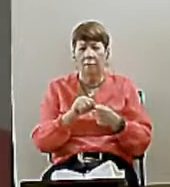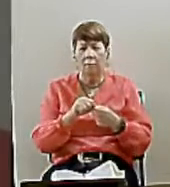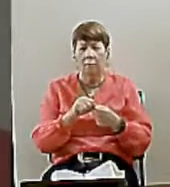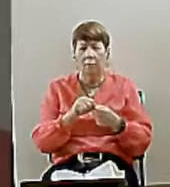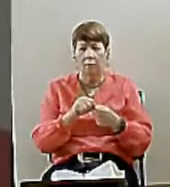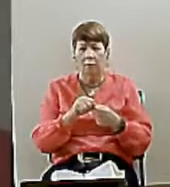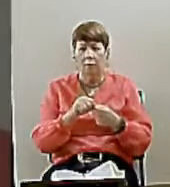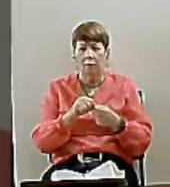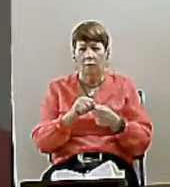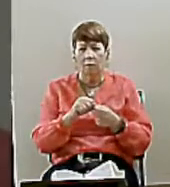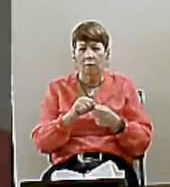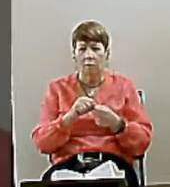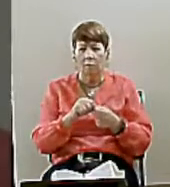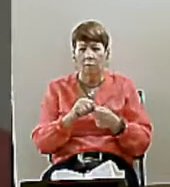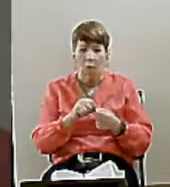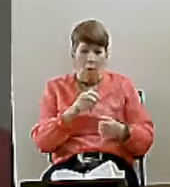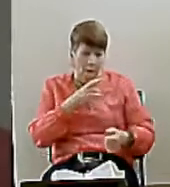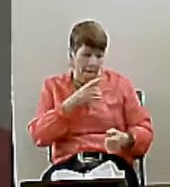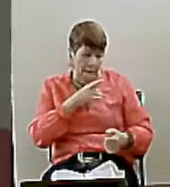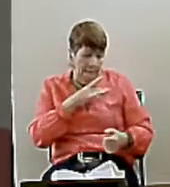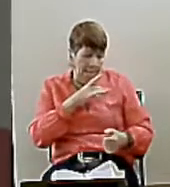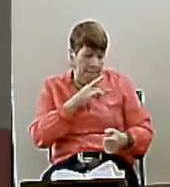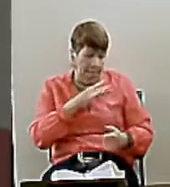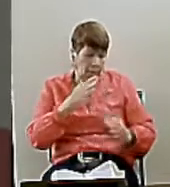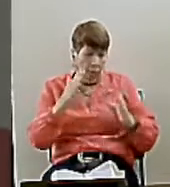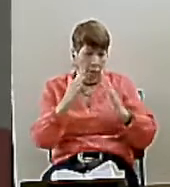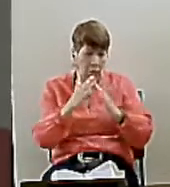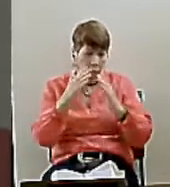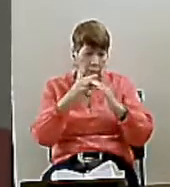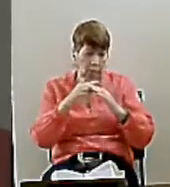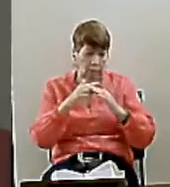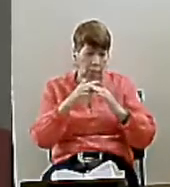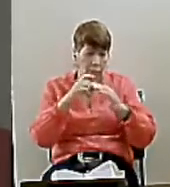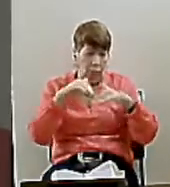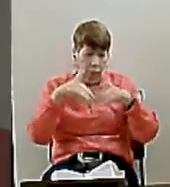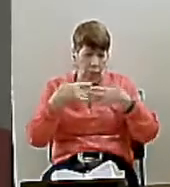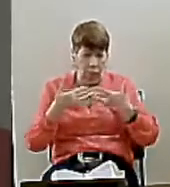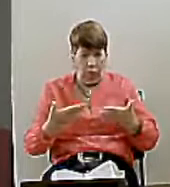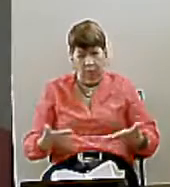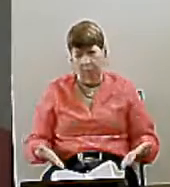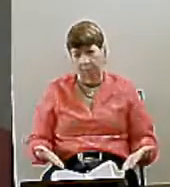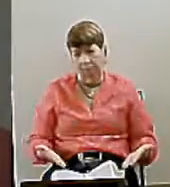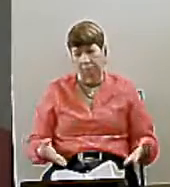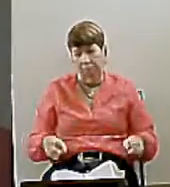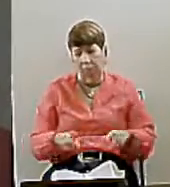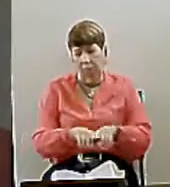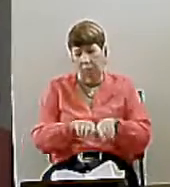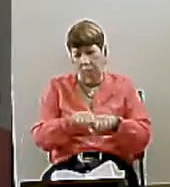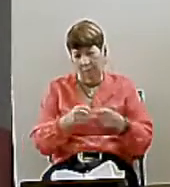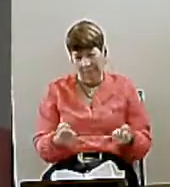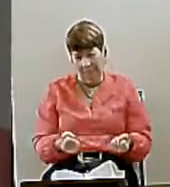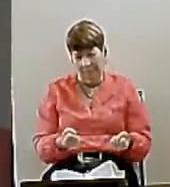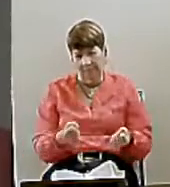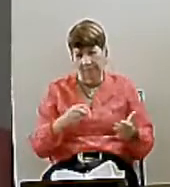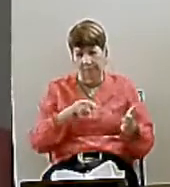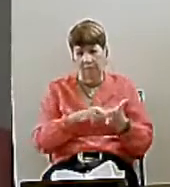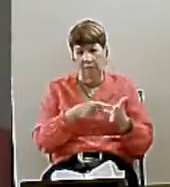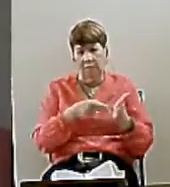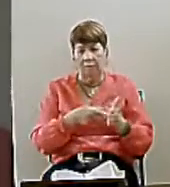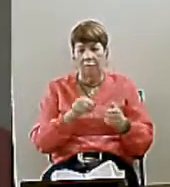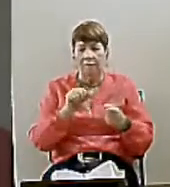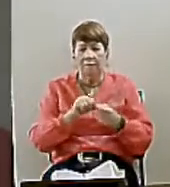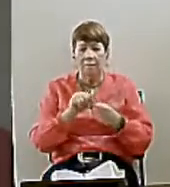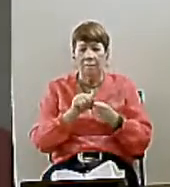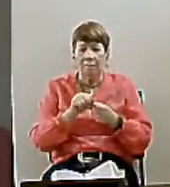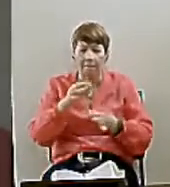prudência não é simplesmente fazer com medo de que vai cair de que vai quebrar de que não vai dar certo fazer algo com prudência significa fazer